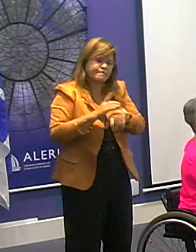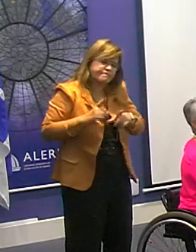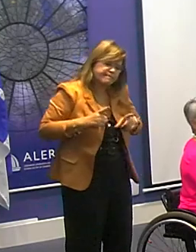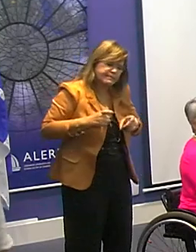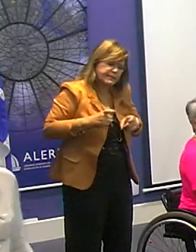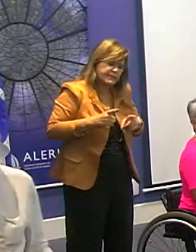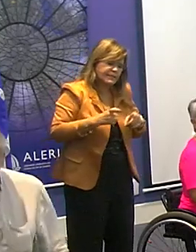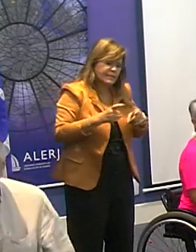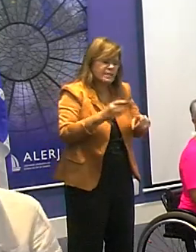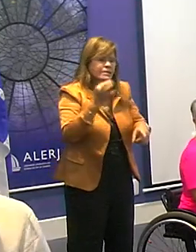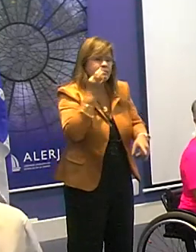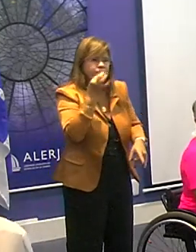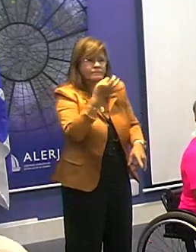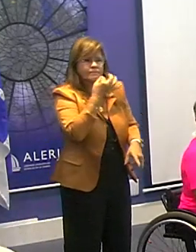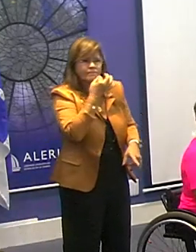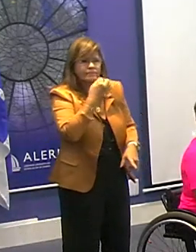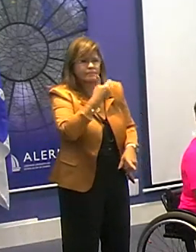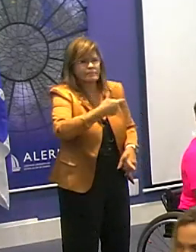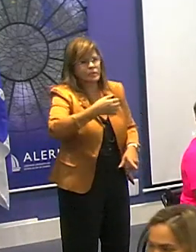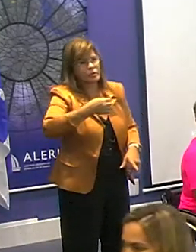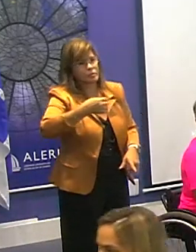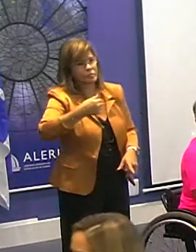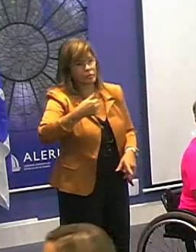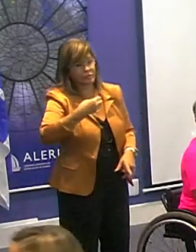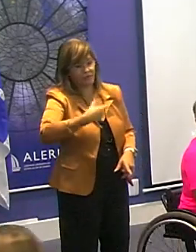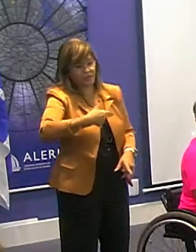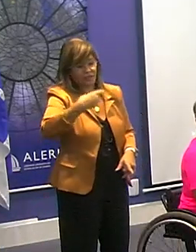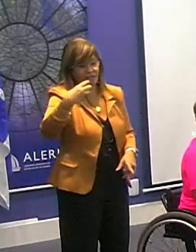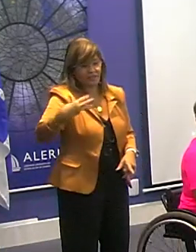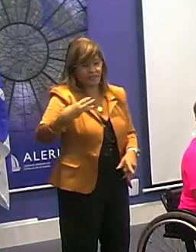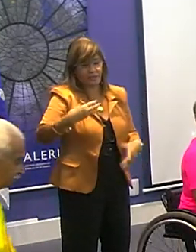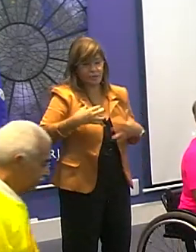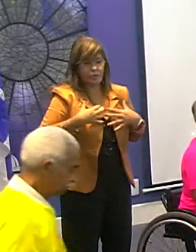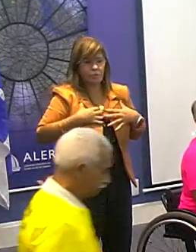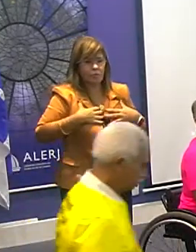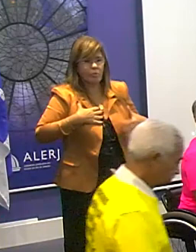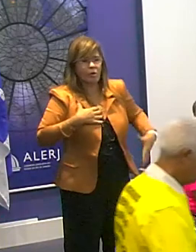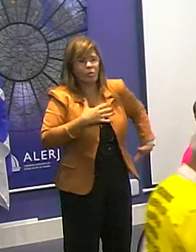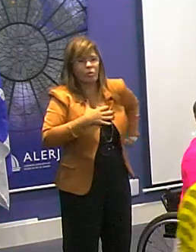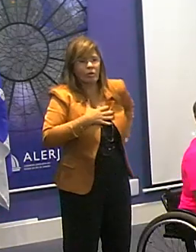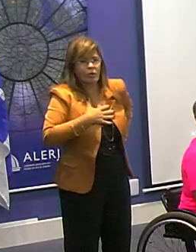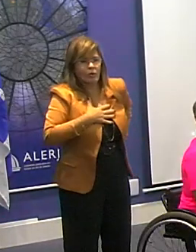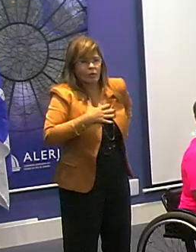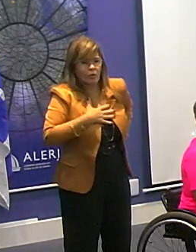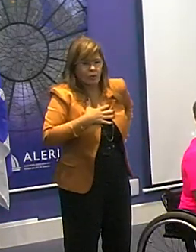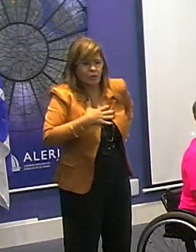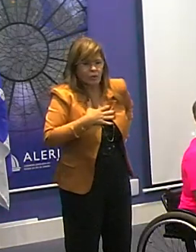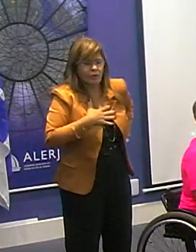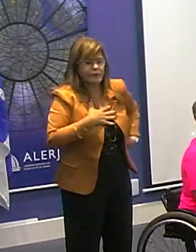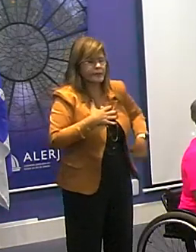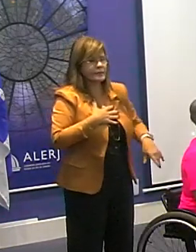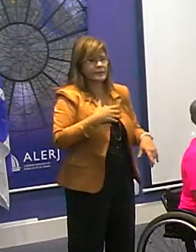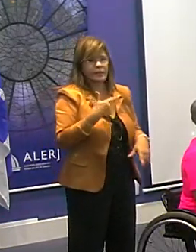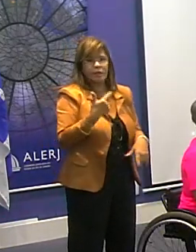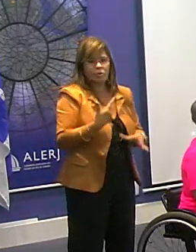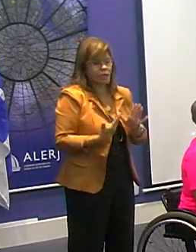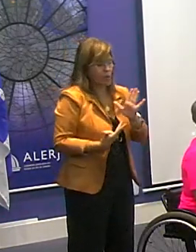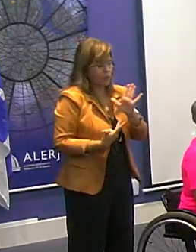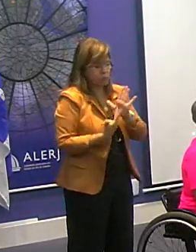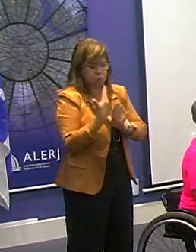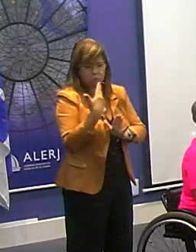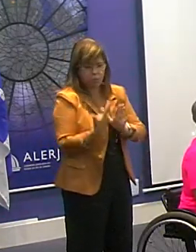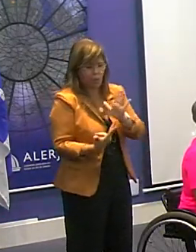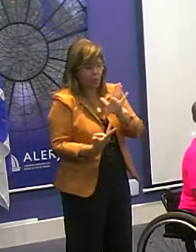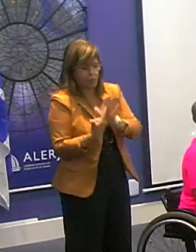de 2023, no pulmão. E não tenho corte, não tenho operação,